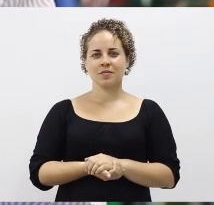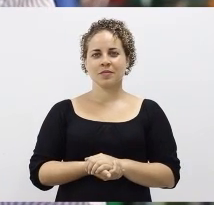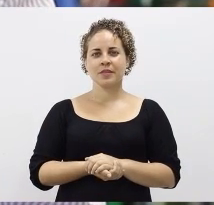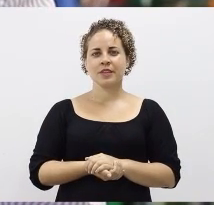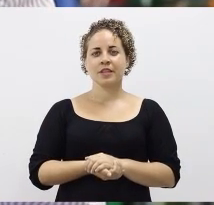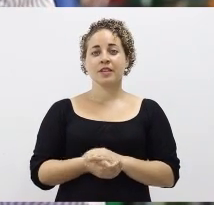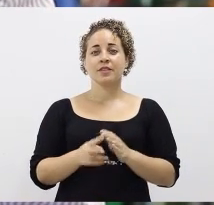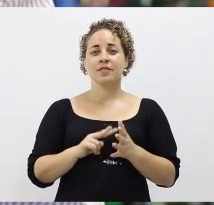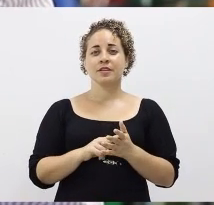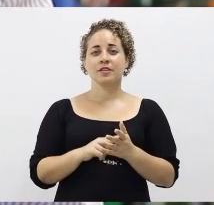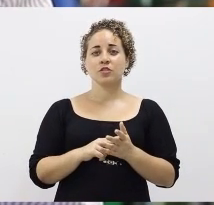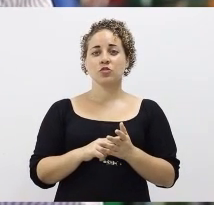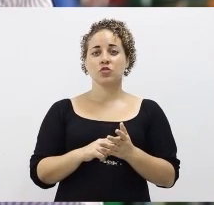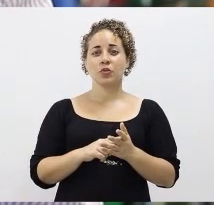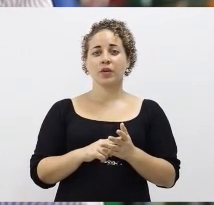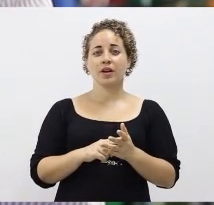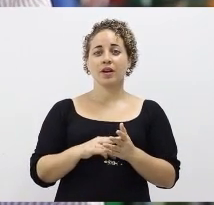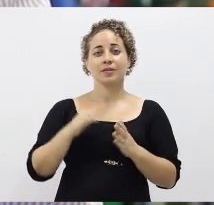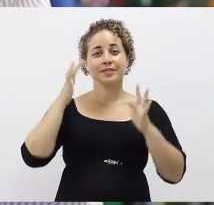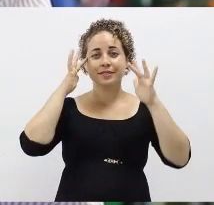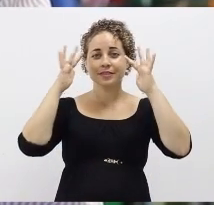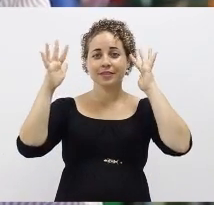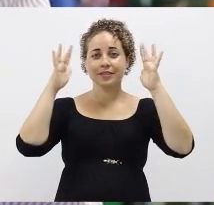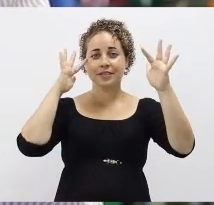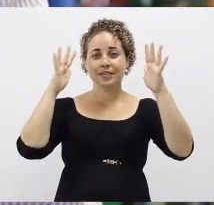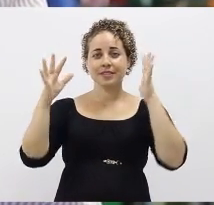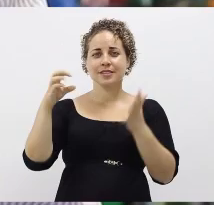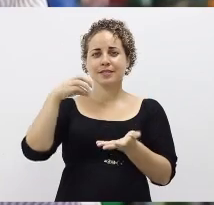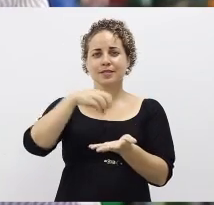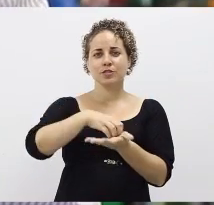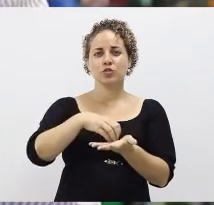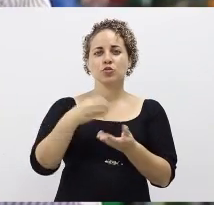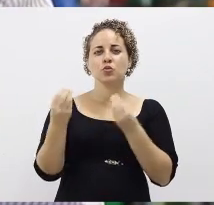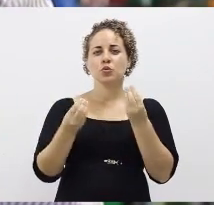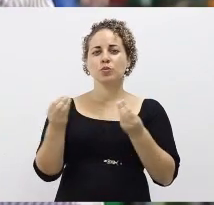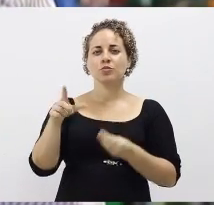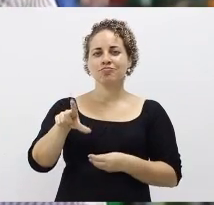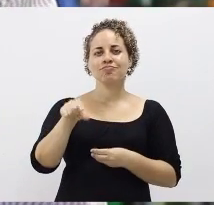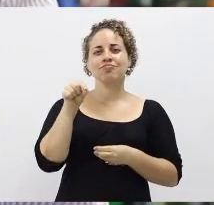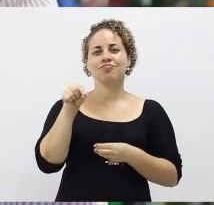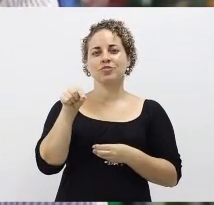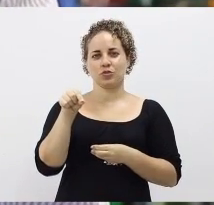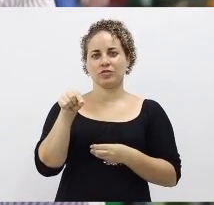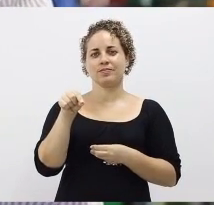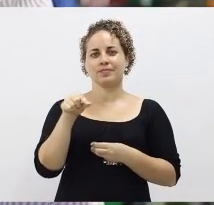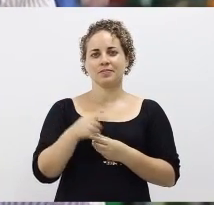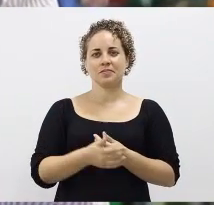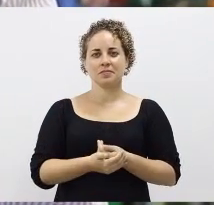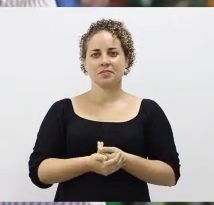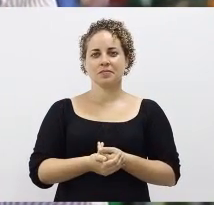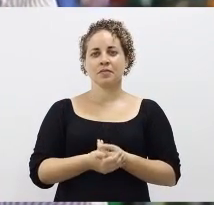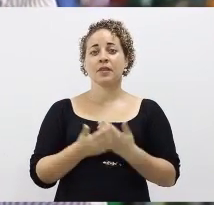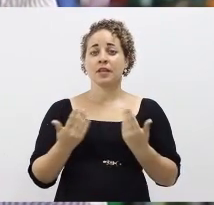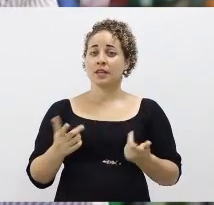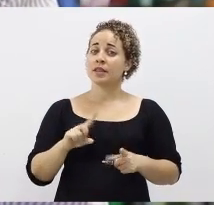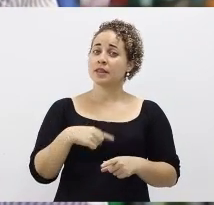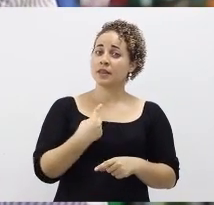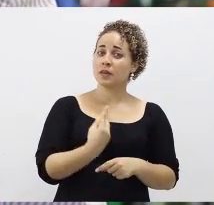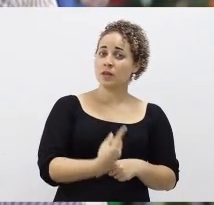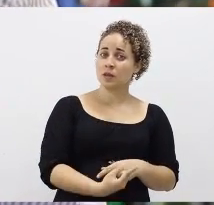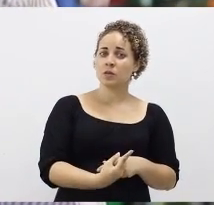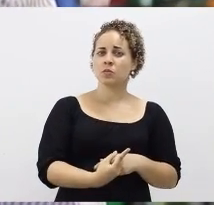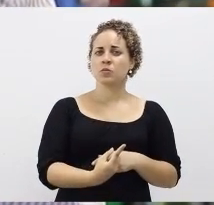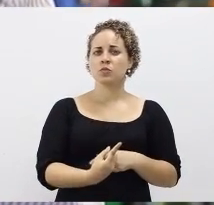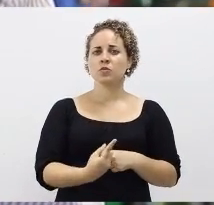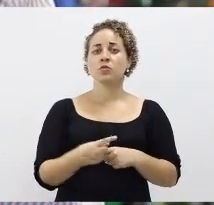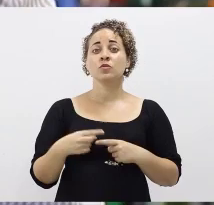diz respeito aos conceitos centrais sobre as tomadas de decisões. Em seguida, nós